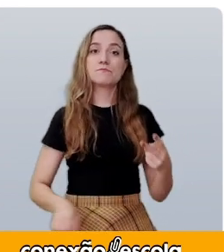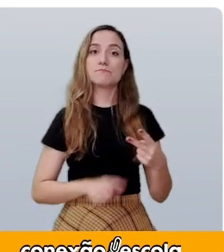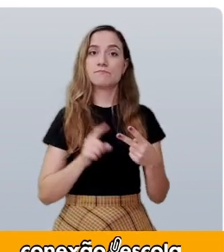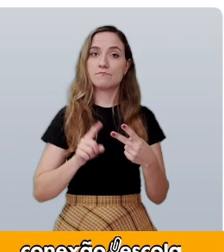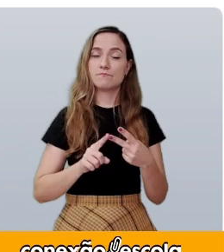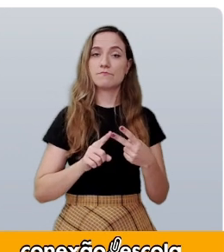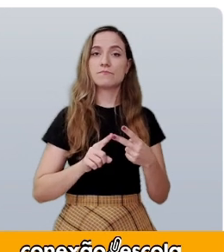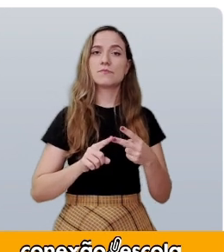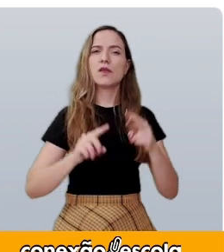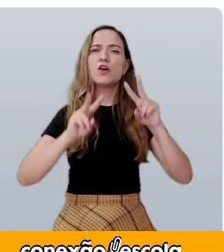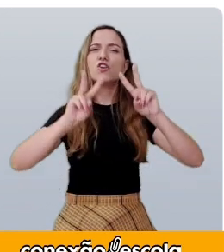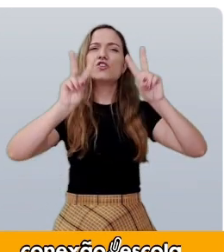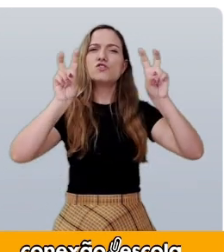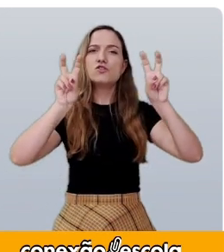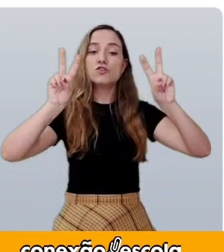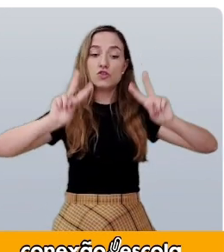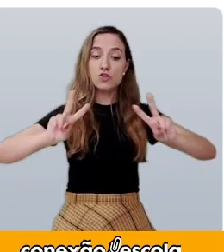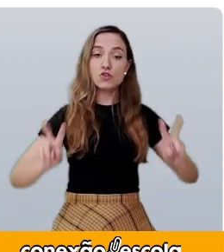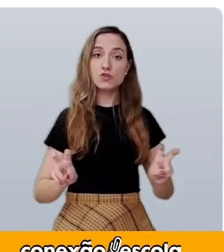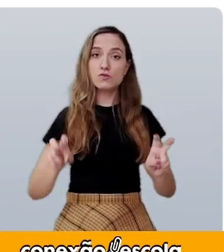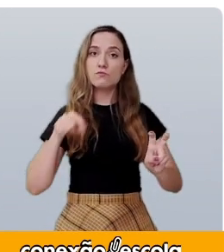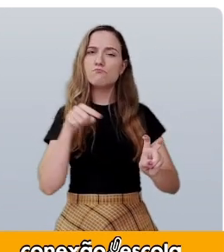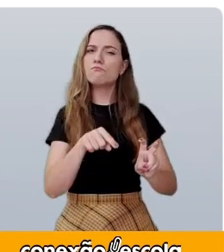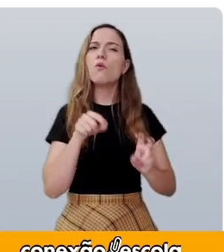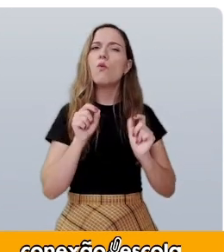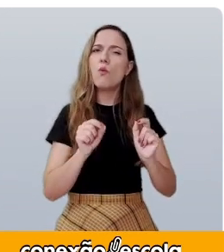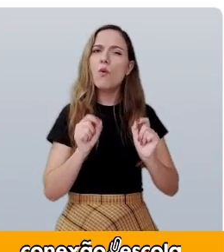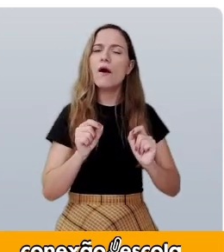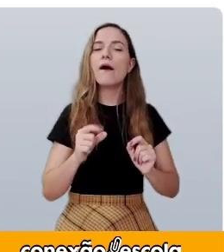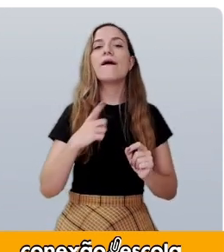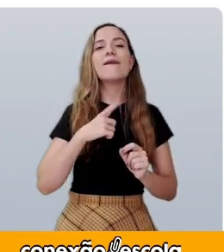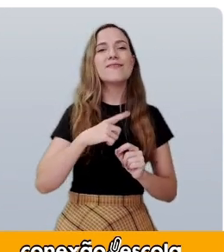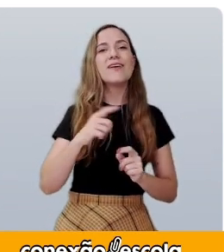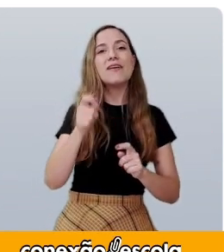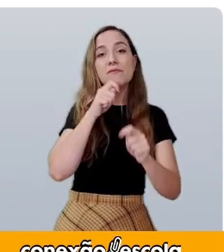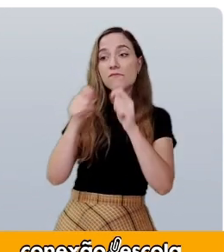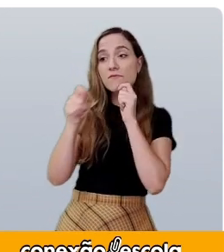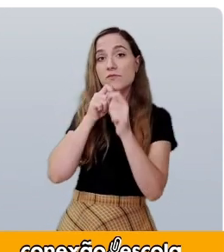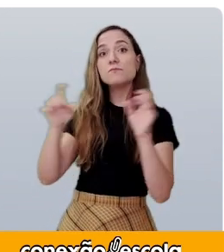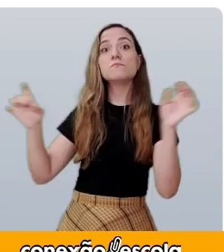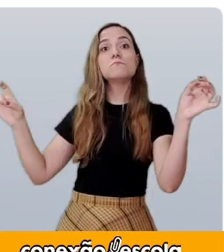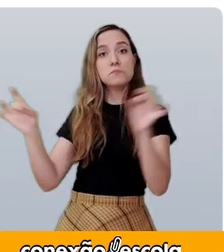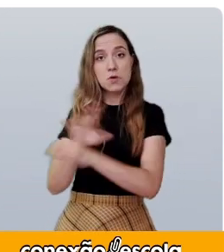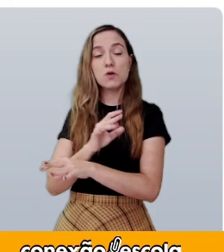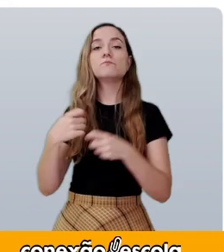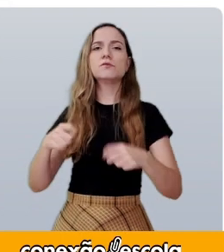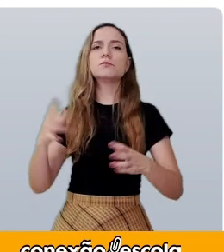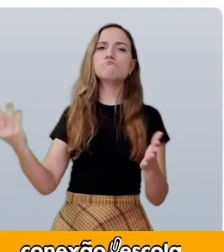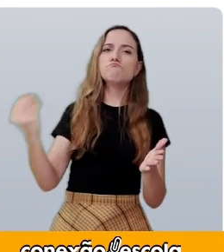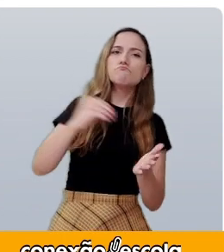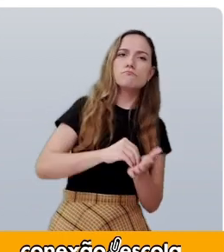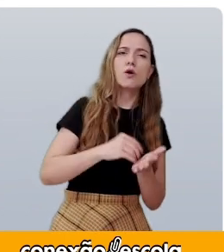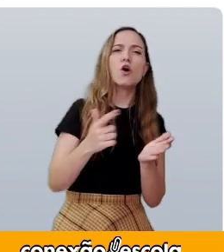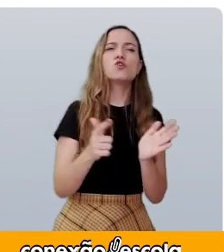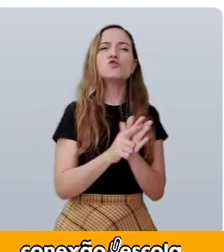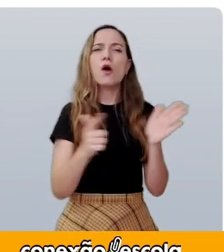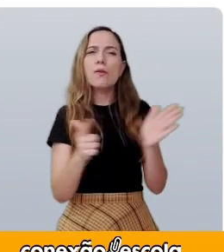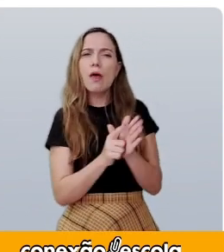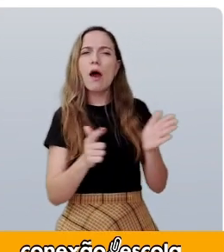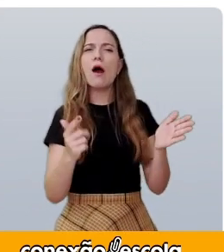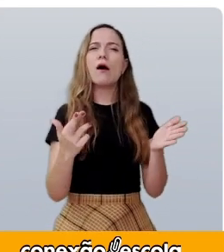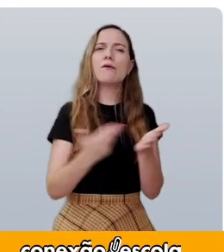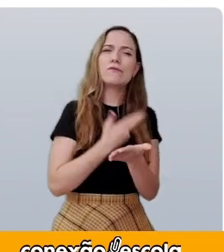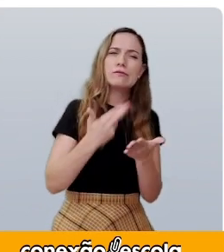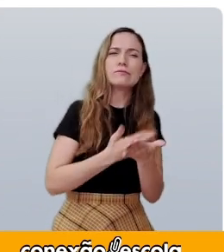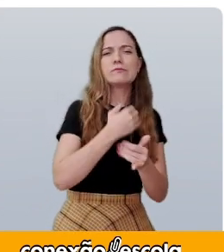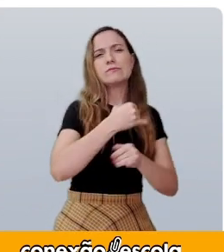Título. Realizada a entrevista, ela é transcrita para o jornal, revista ou internet. Muitas vezes